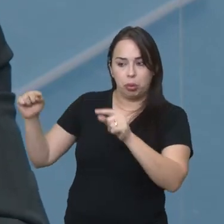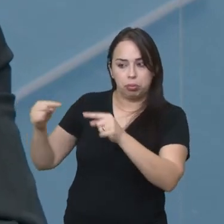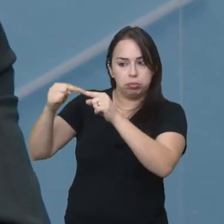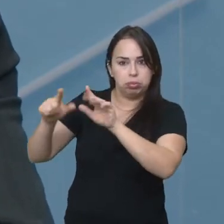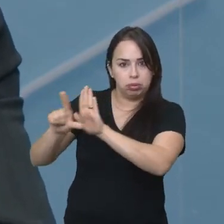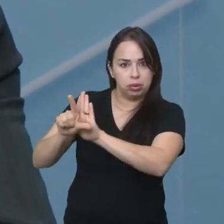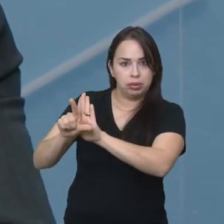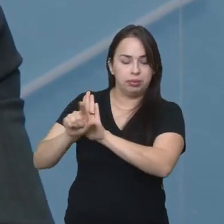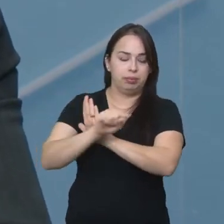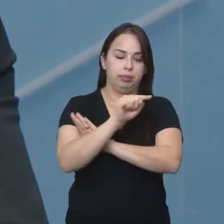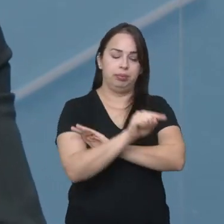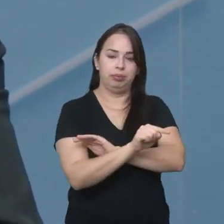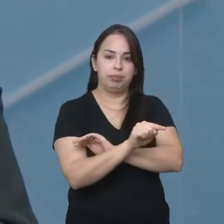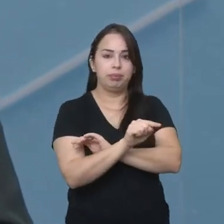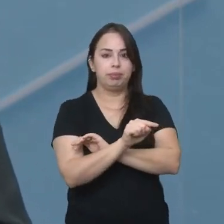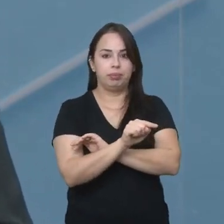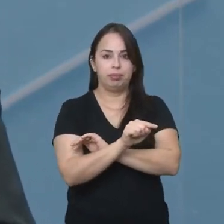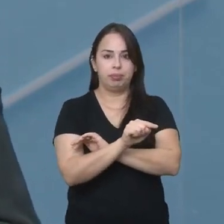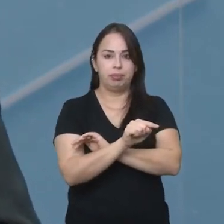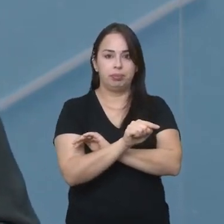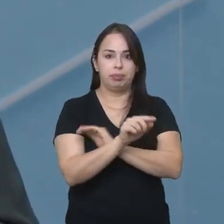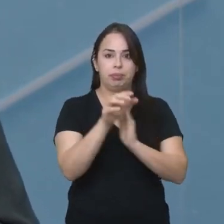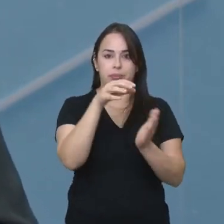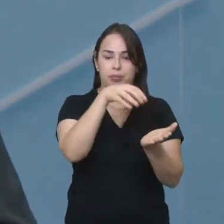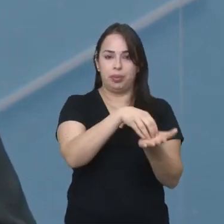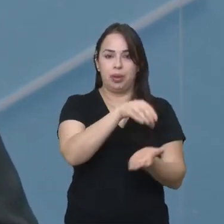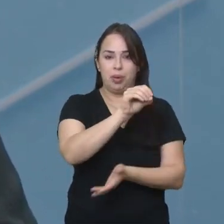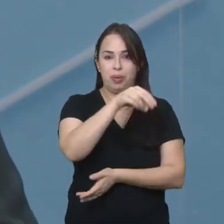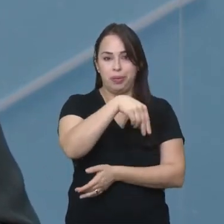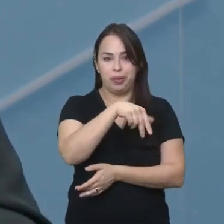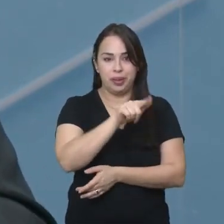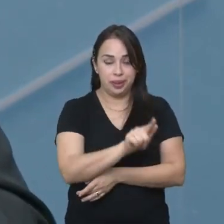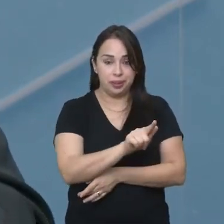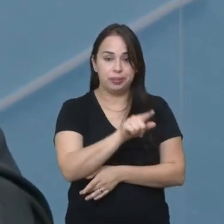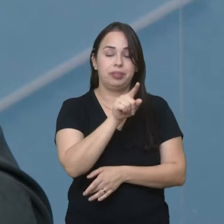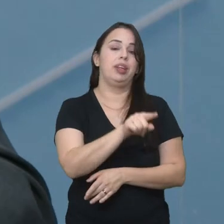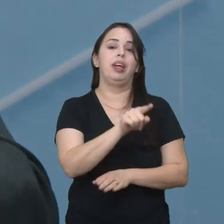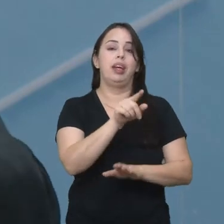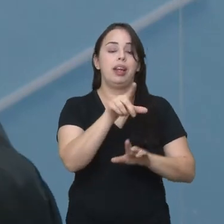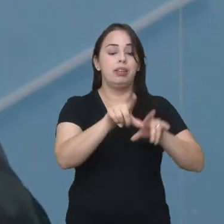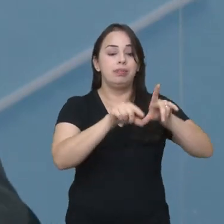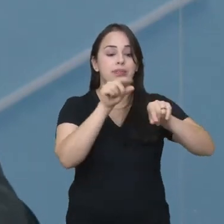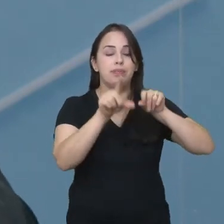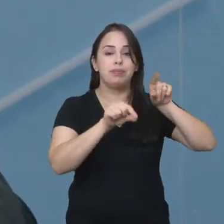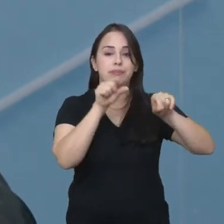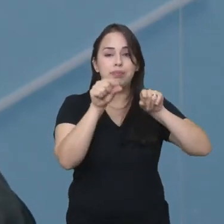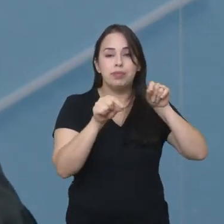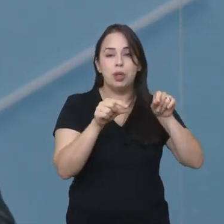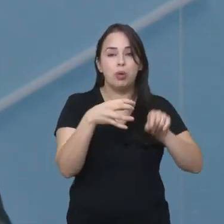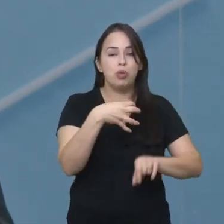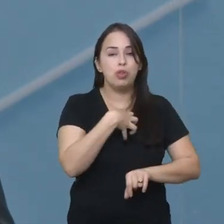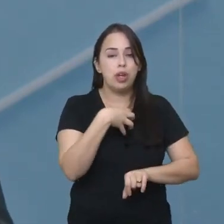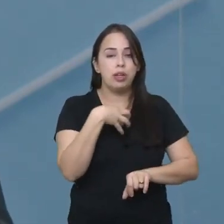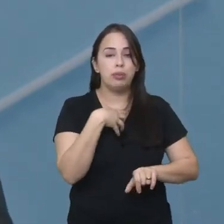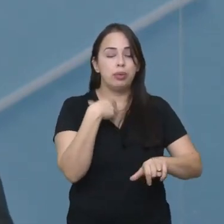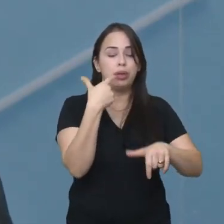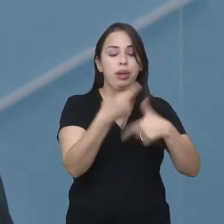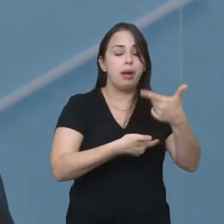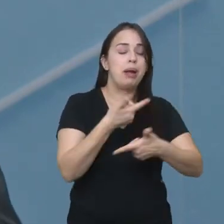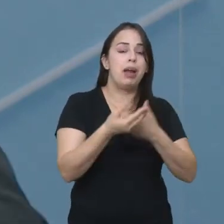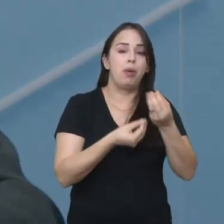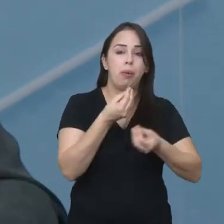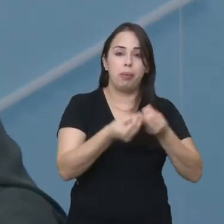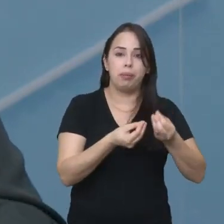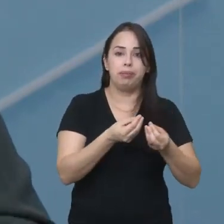da lei. O SEDECA, enquanto organização não governamental, ele elege a forma que ele vai atuar,